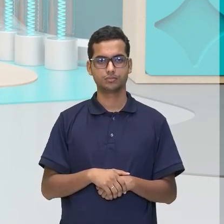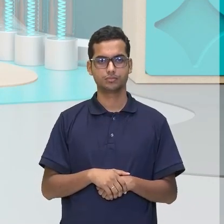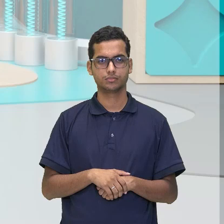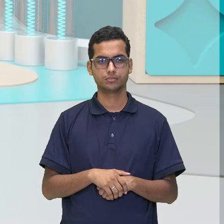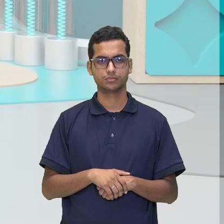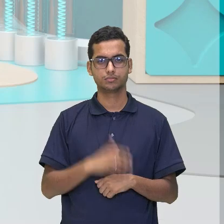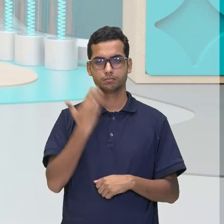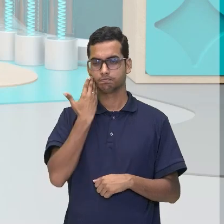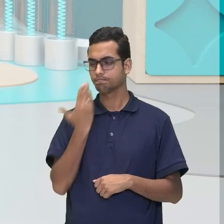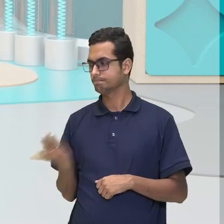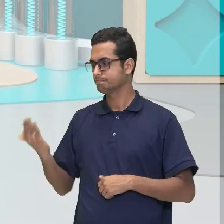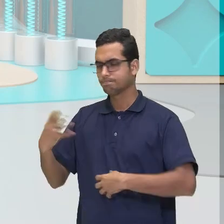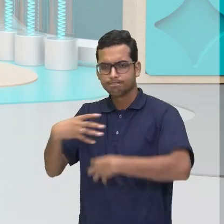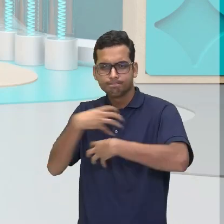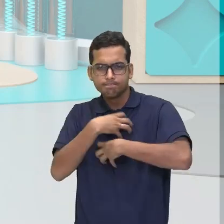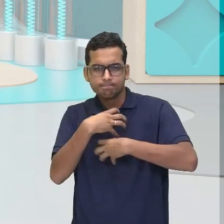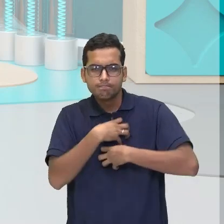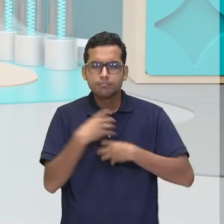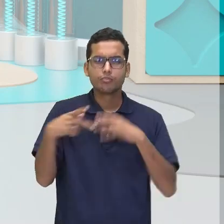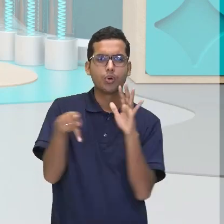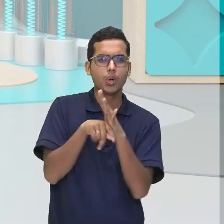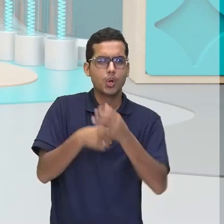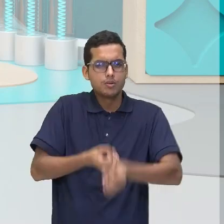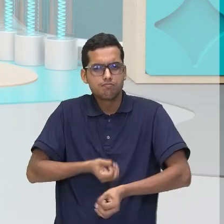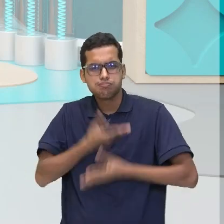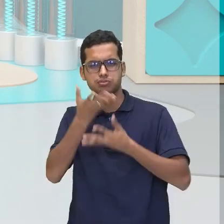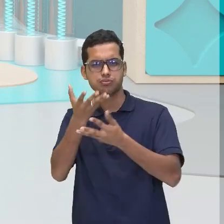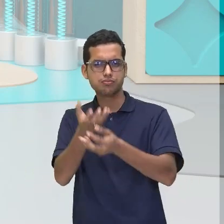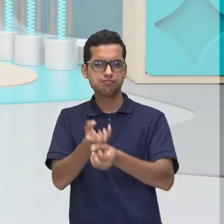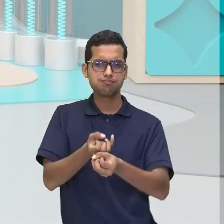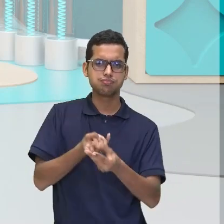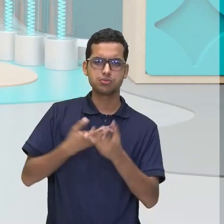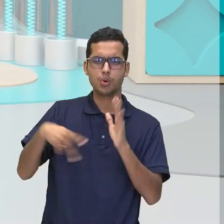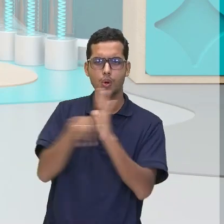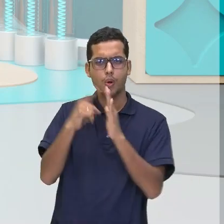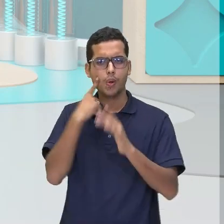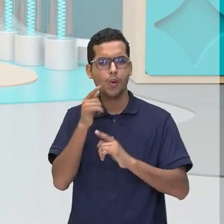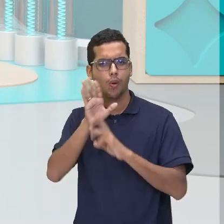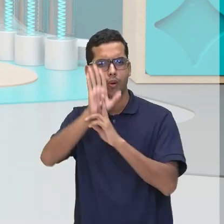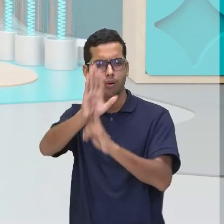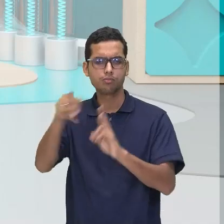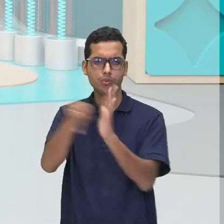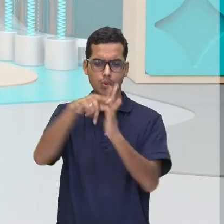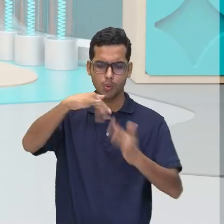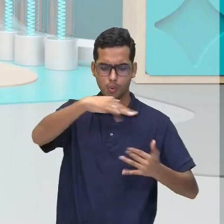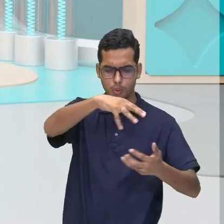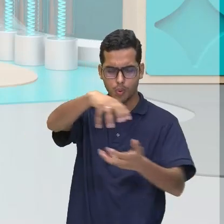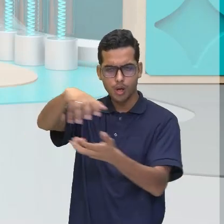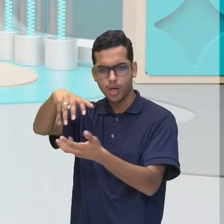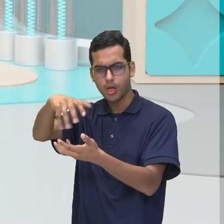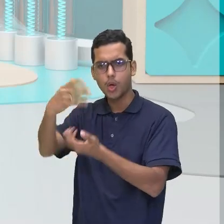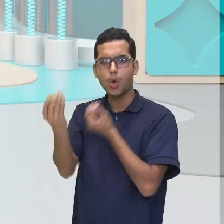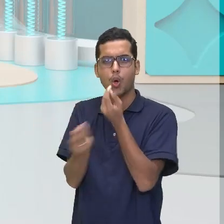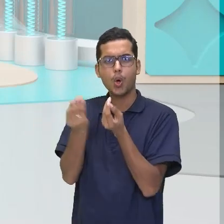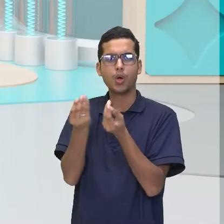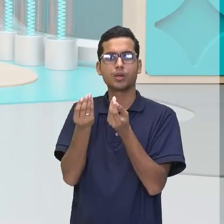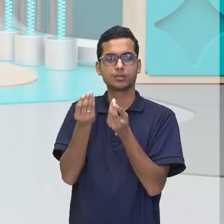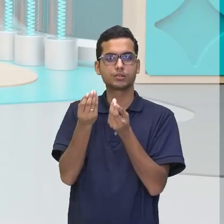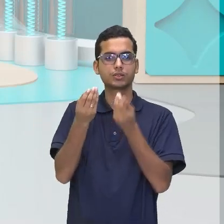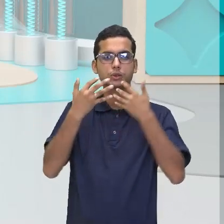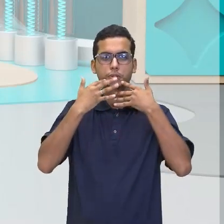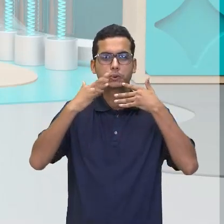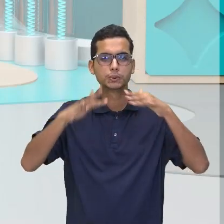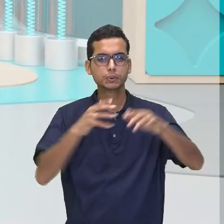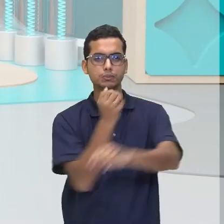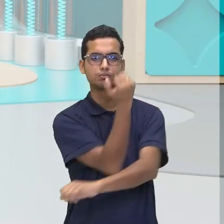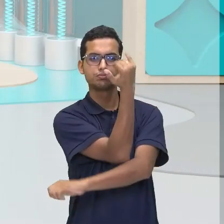justamente, né, desses sentimentos, dessa forma, dessa representação do mundo, tá? Com a natureza, o